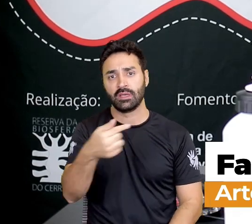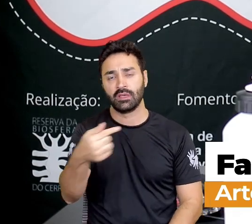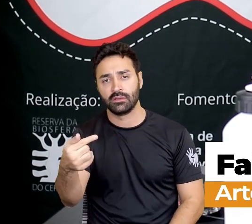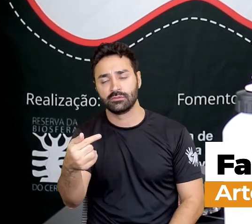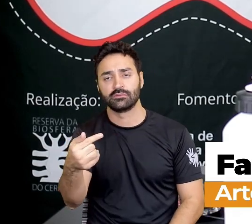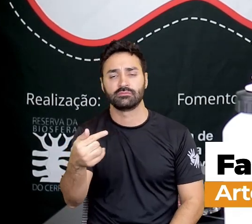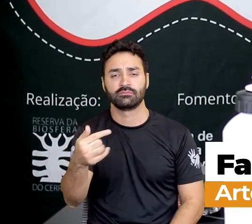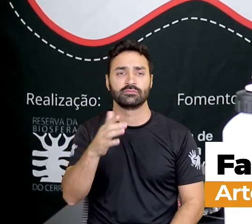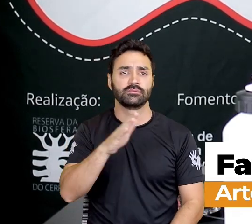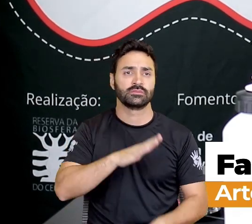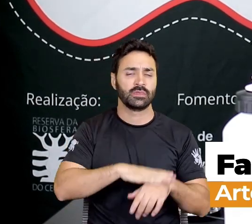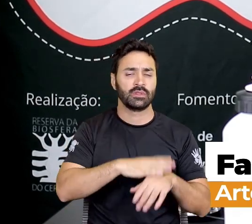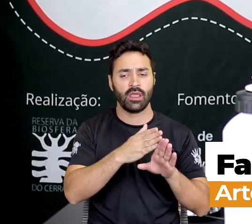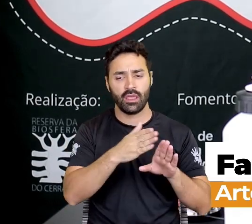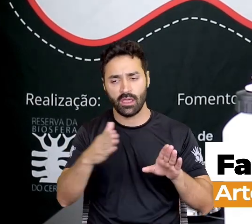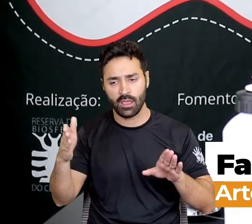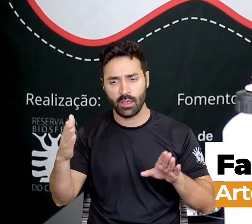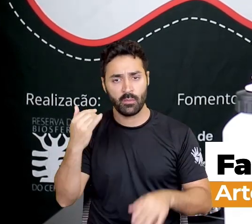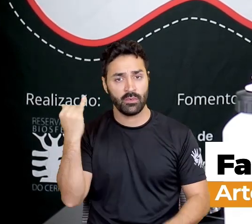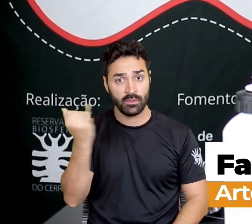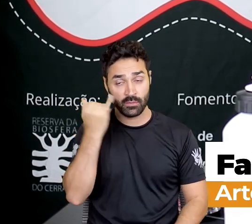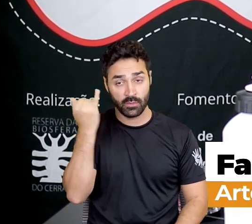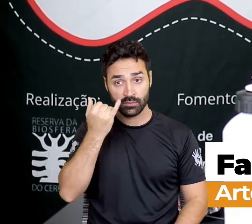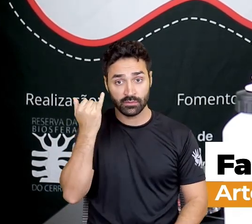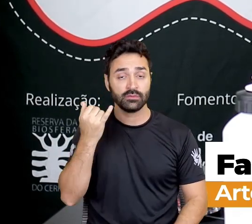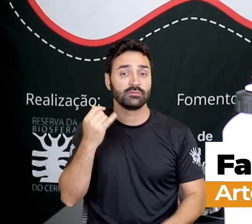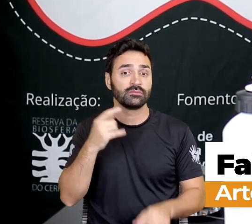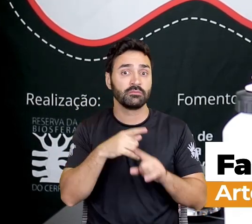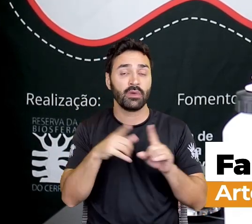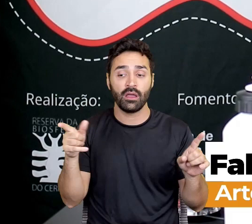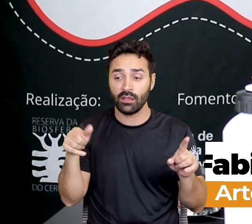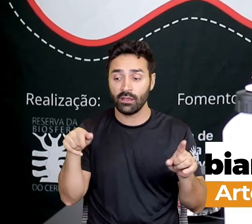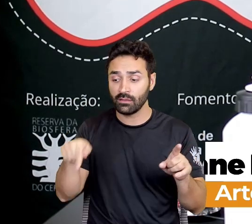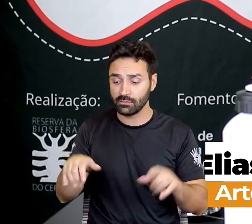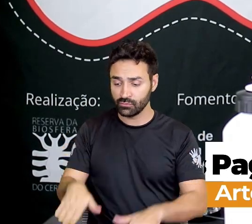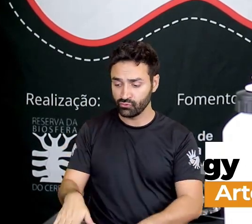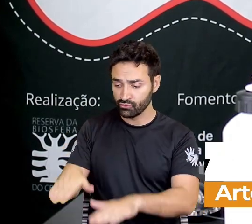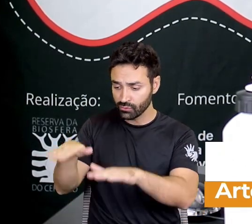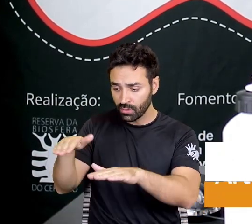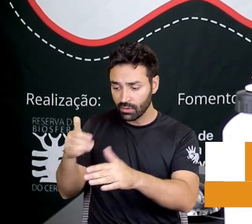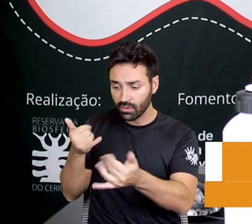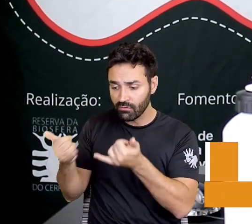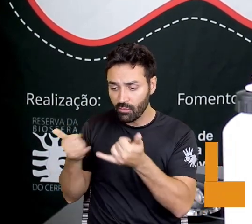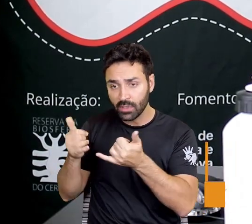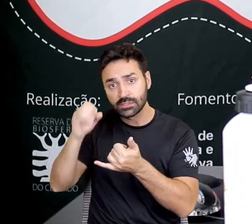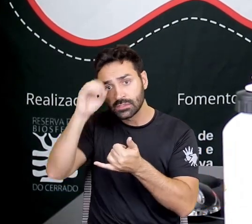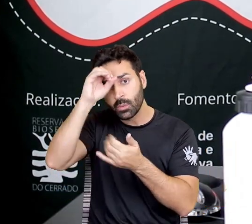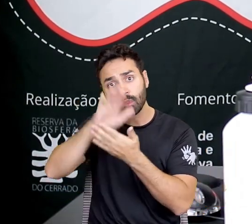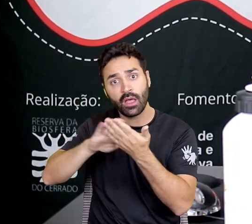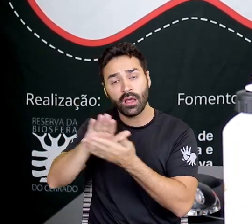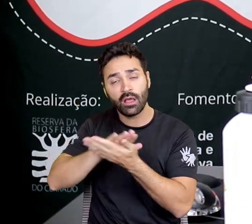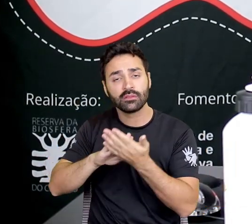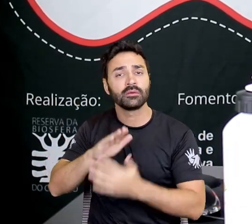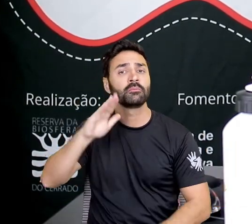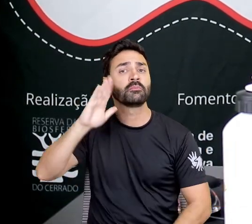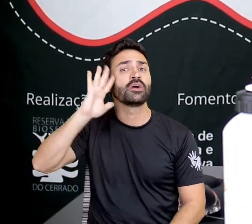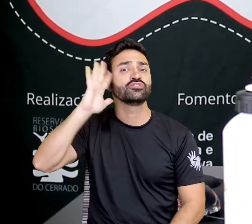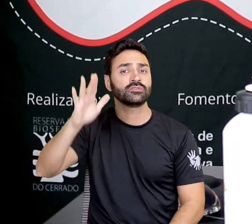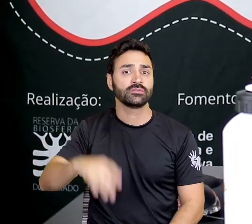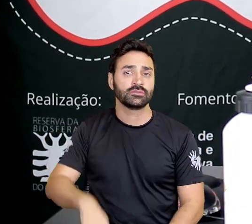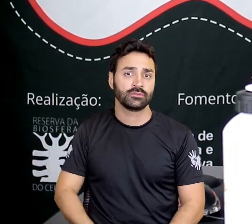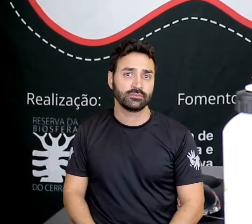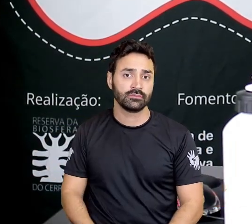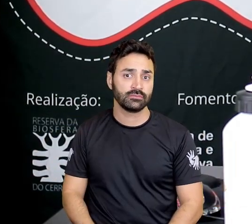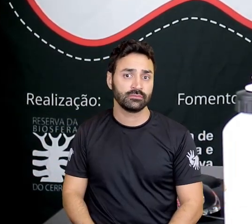passou um período muito importante sem receber informação nenhuma, ou com um mínimo de informação, vivendo de uma